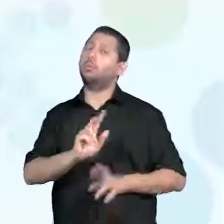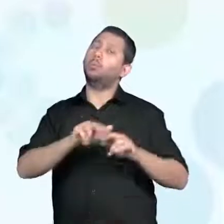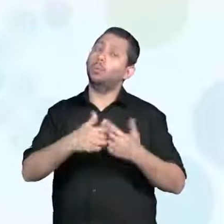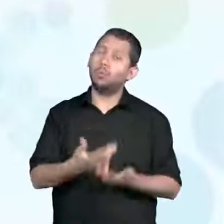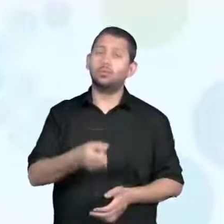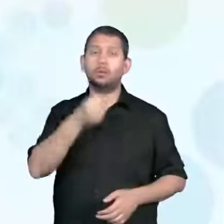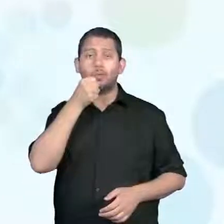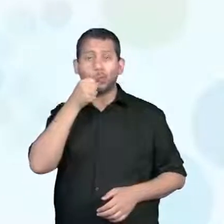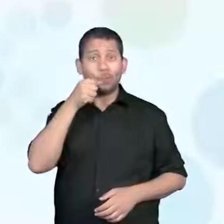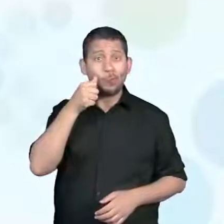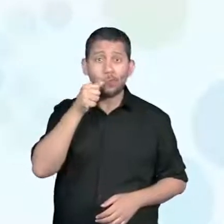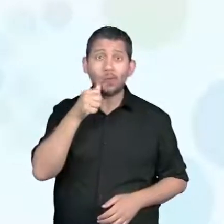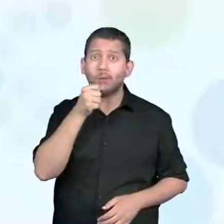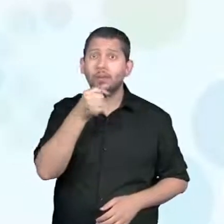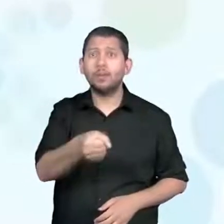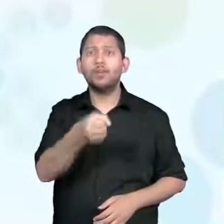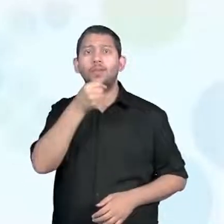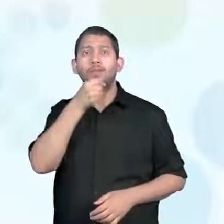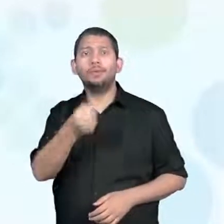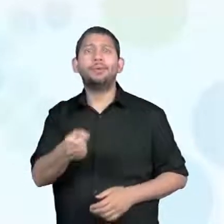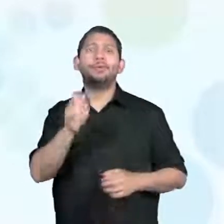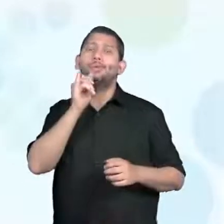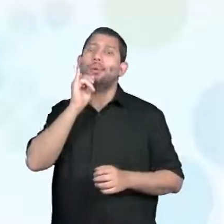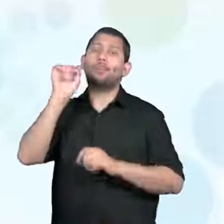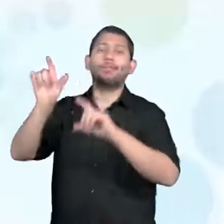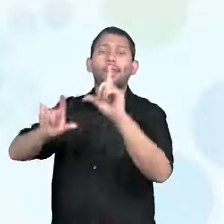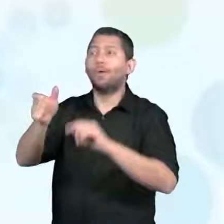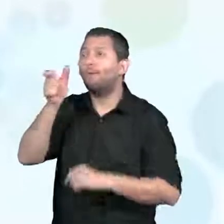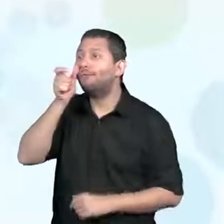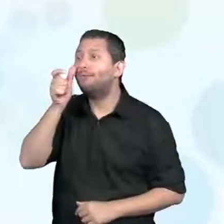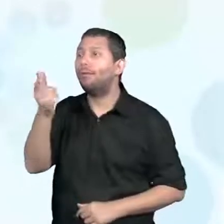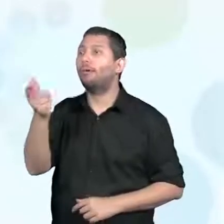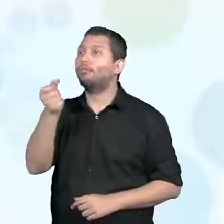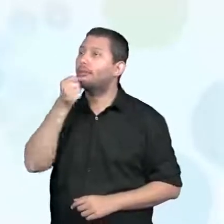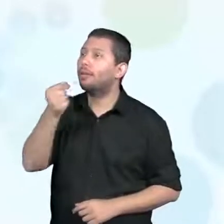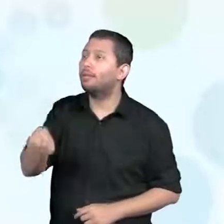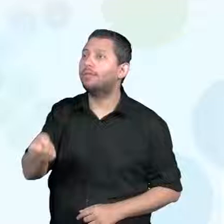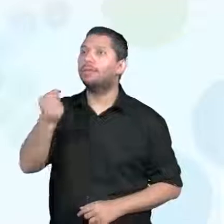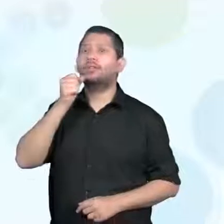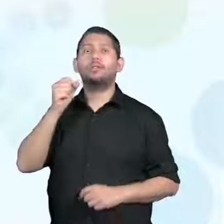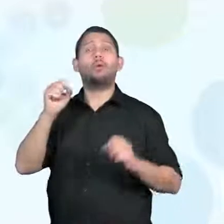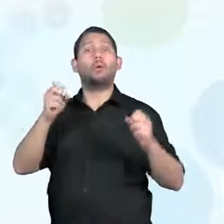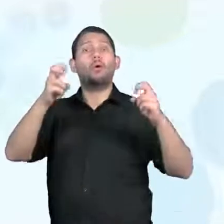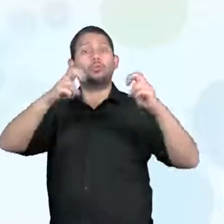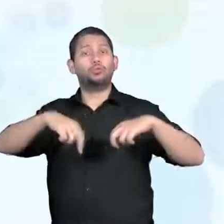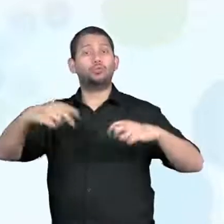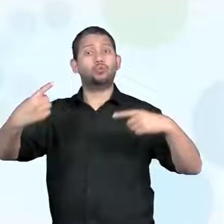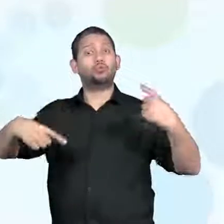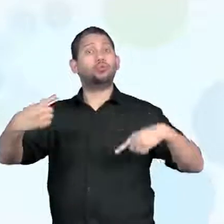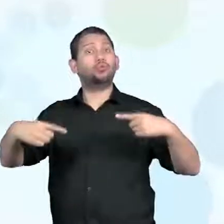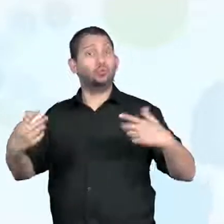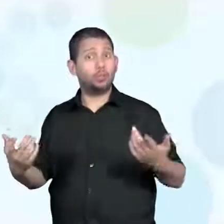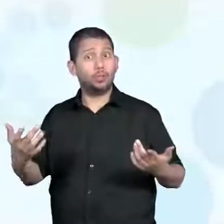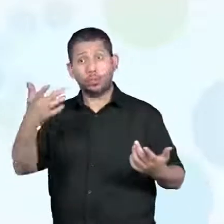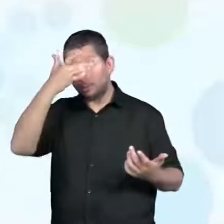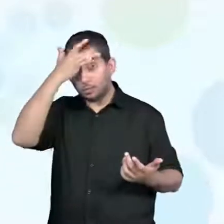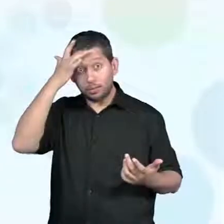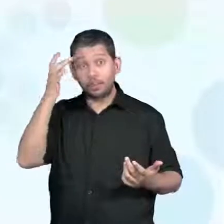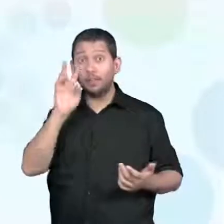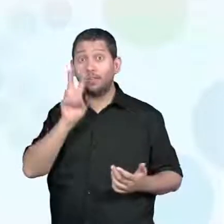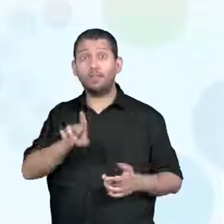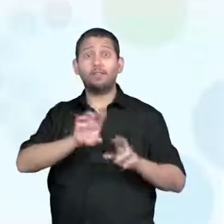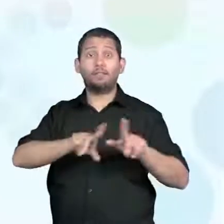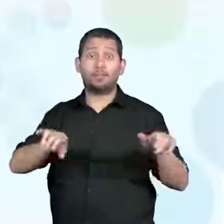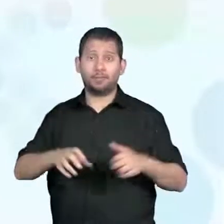né, pessoais, entrevistas no rádio, na TV, pode ser um debate também, Sim. Né, professor Seba? Entre outros. E